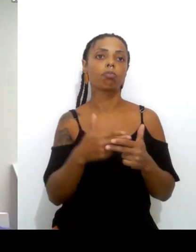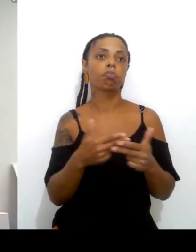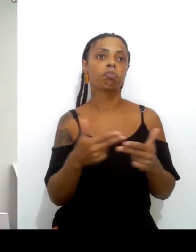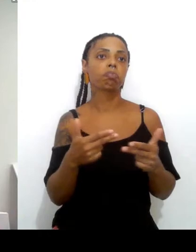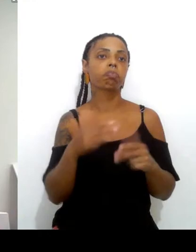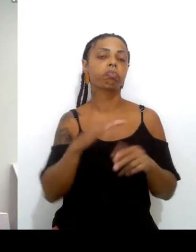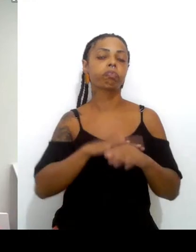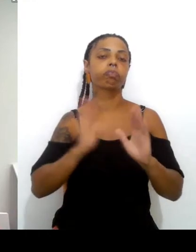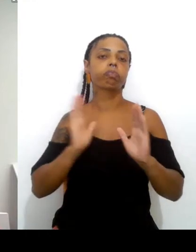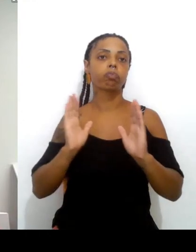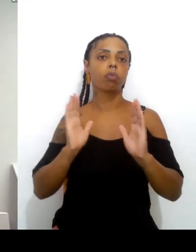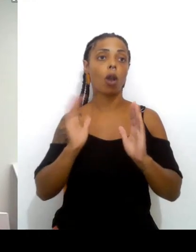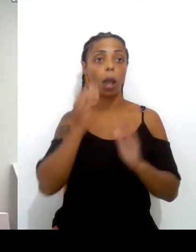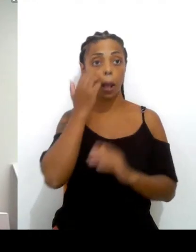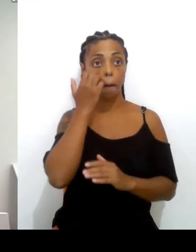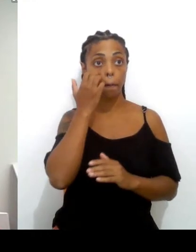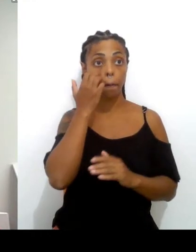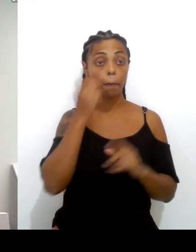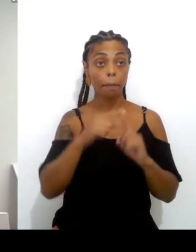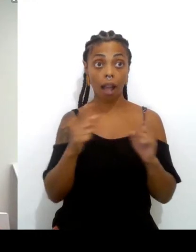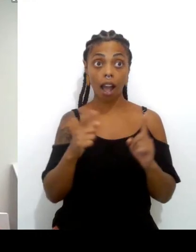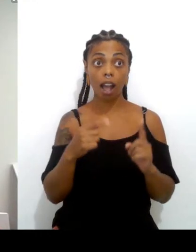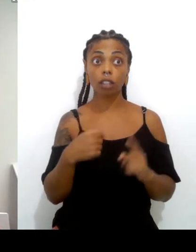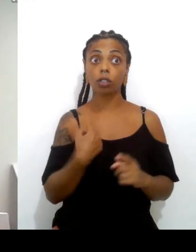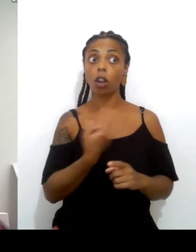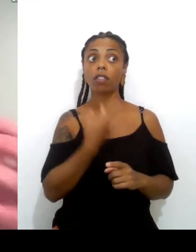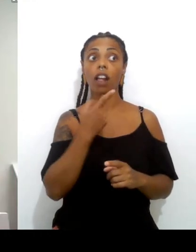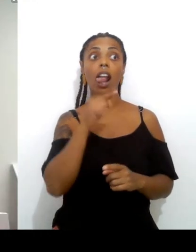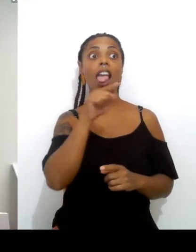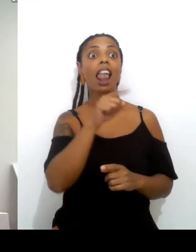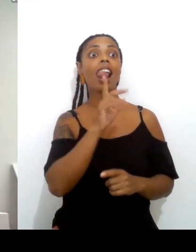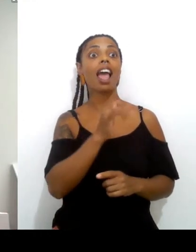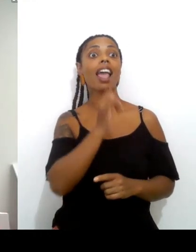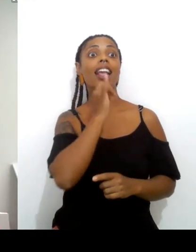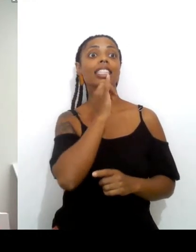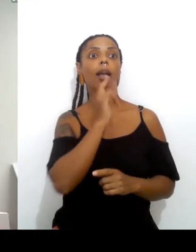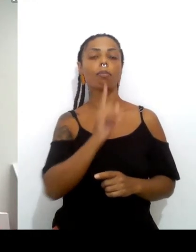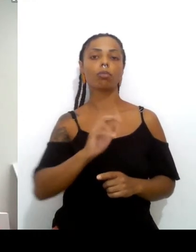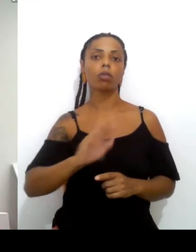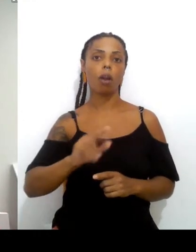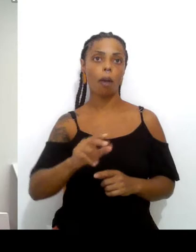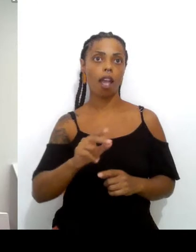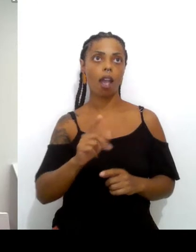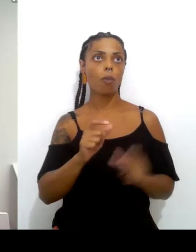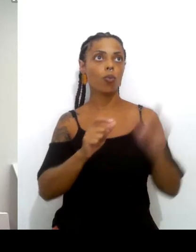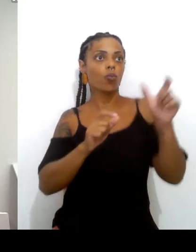que nós não olhamos para ele como um exemplo como uma figura exemplar